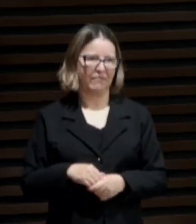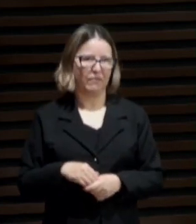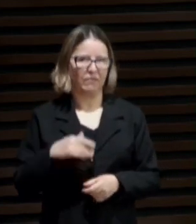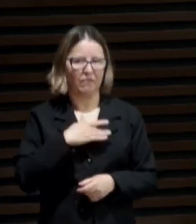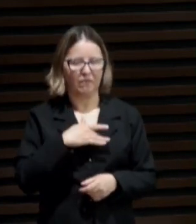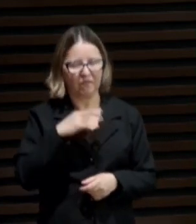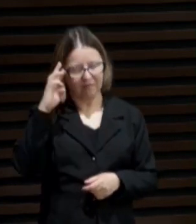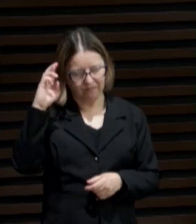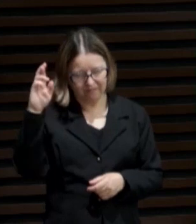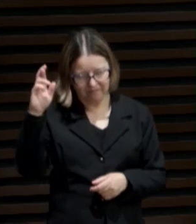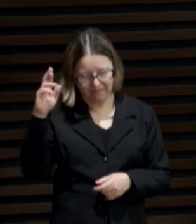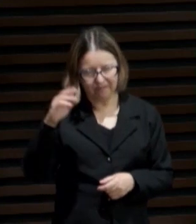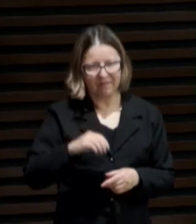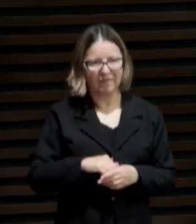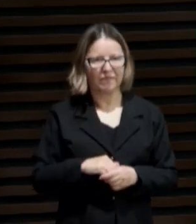Misericórdia, Senhor.